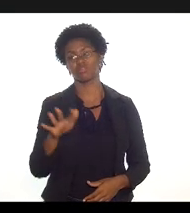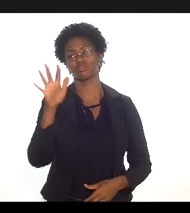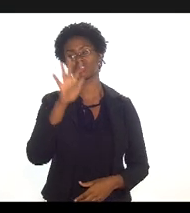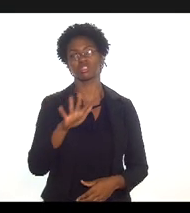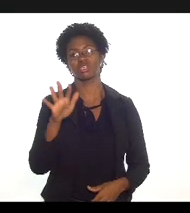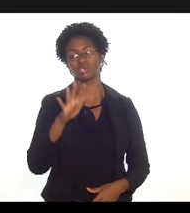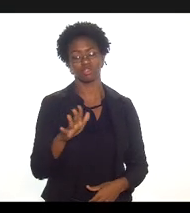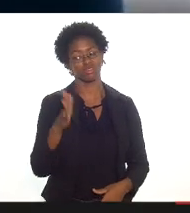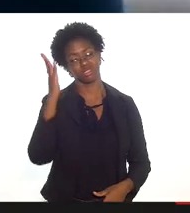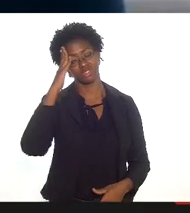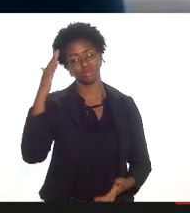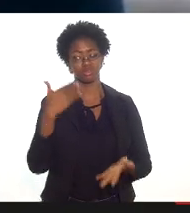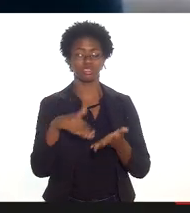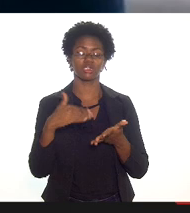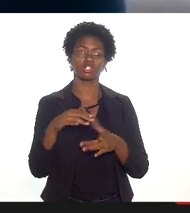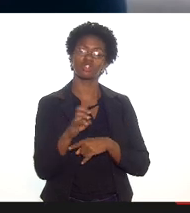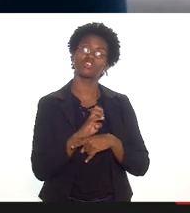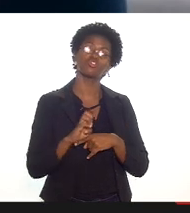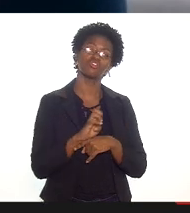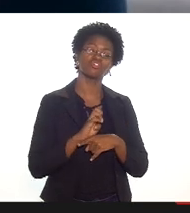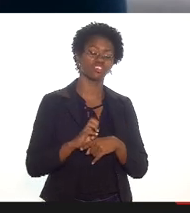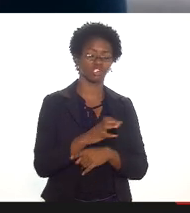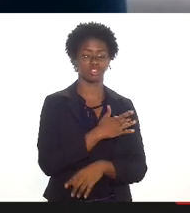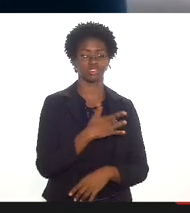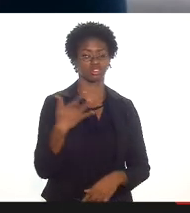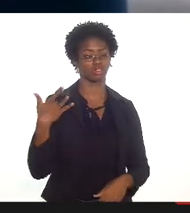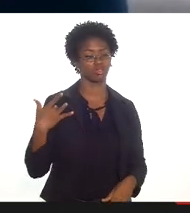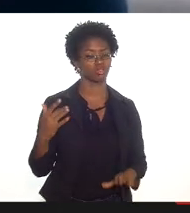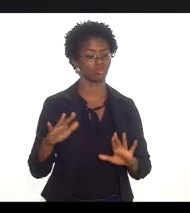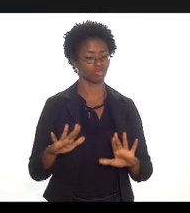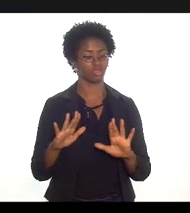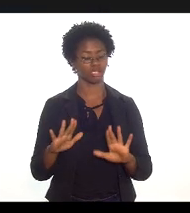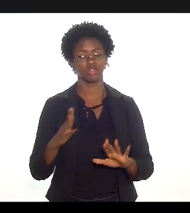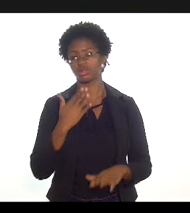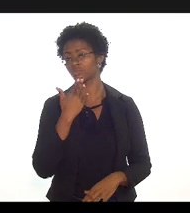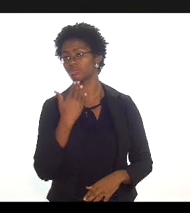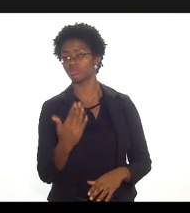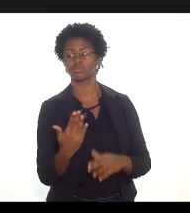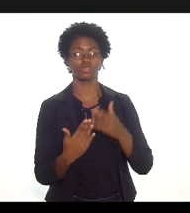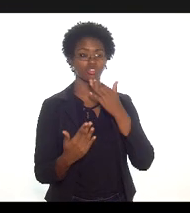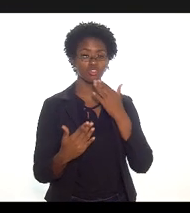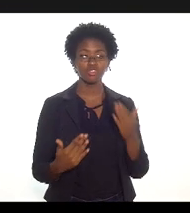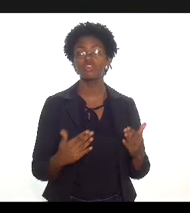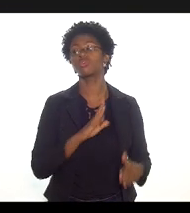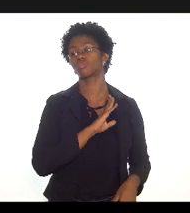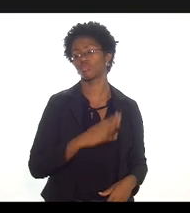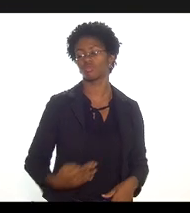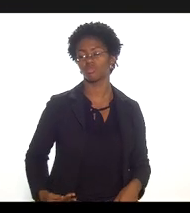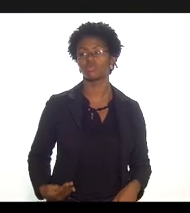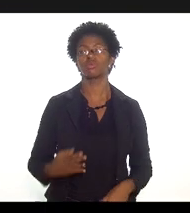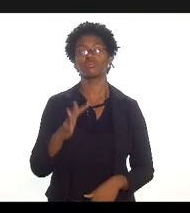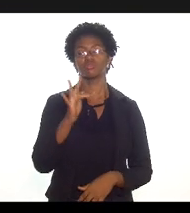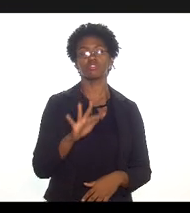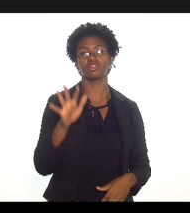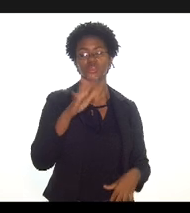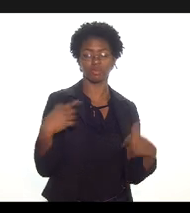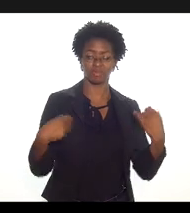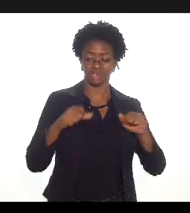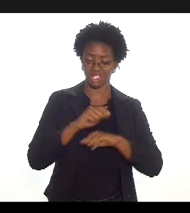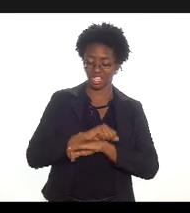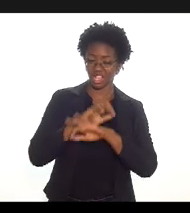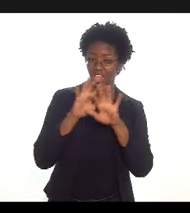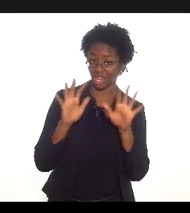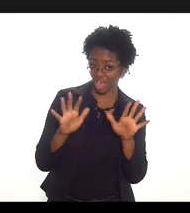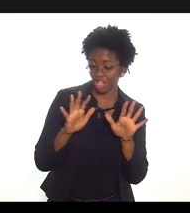é da Secretaria de Estado de Saúde. O que nós solicitamos ao governo federal, que é importante ficar claro, e que